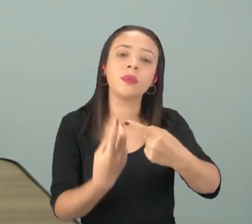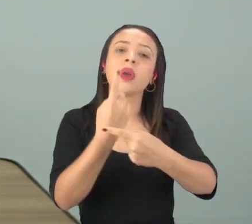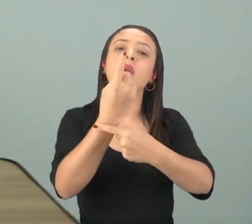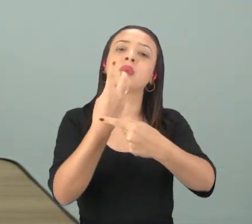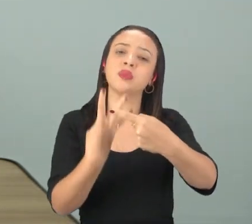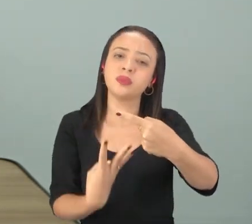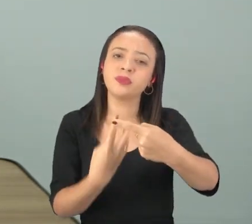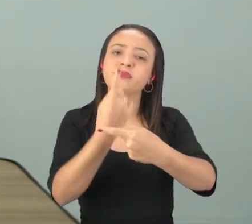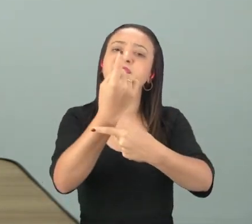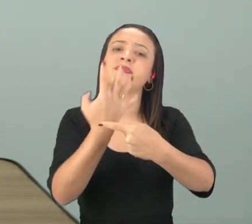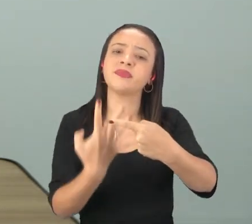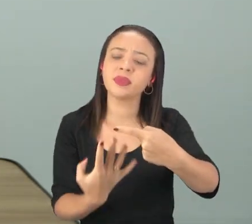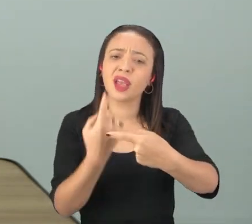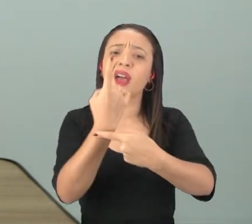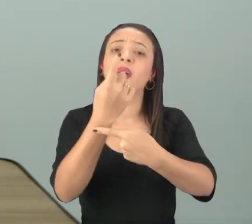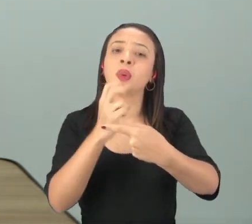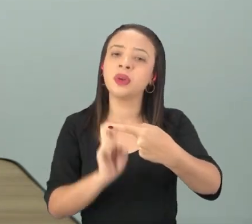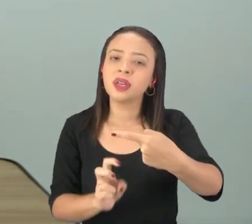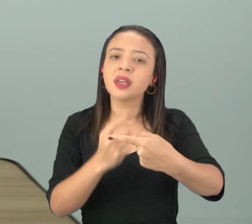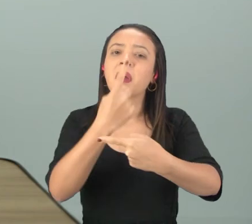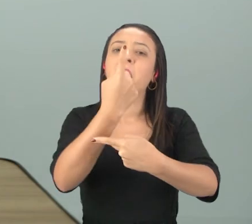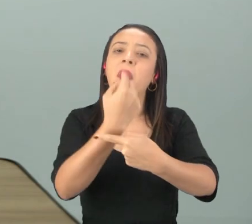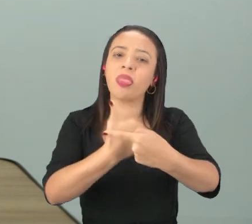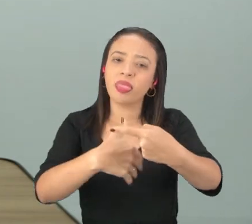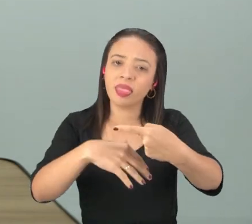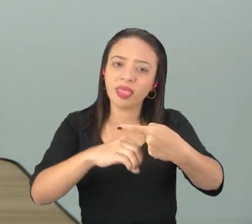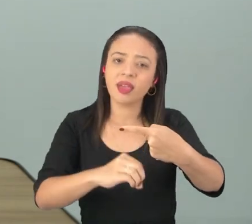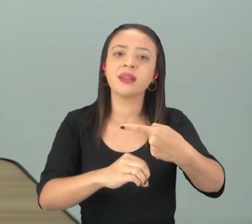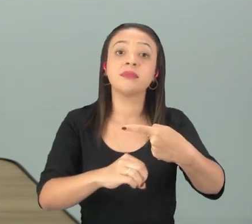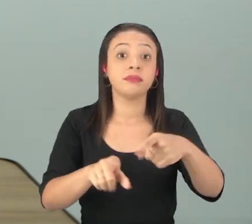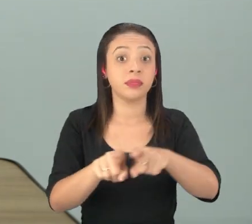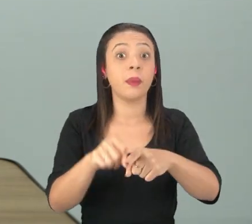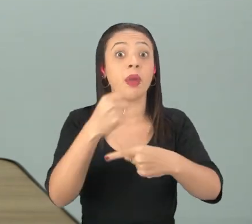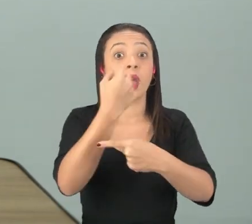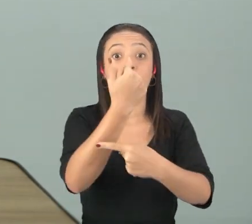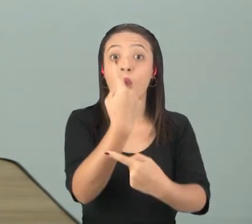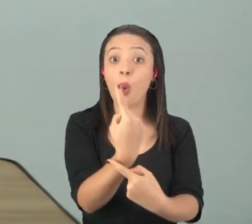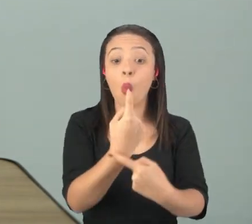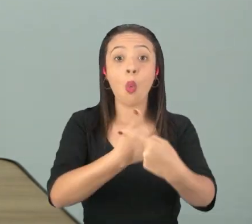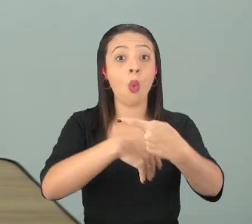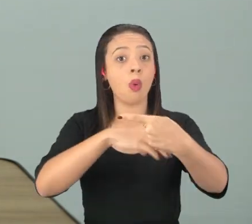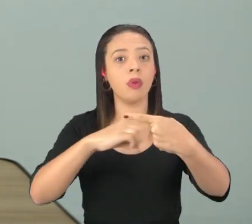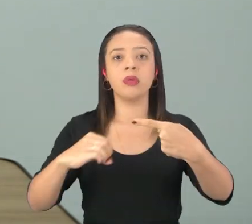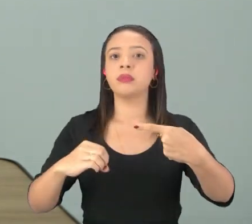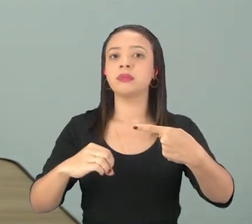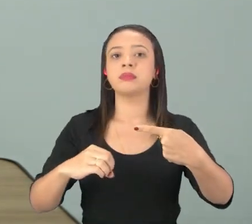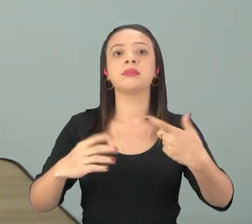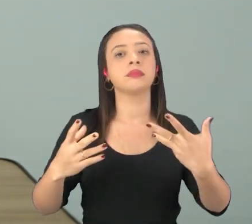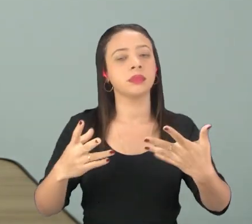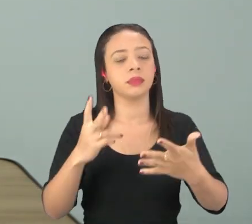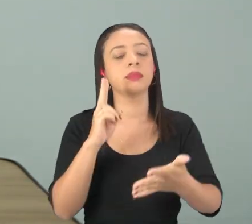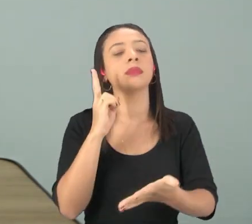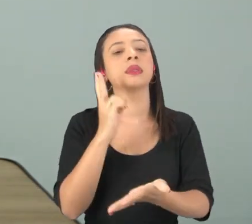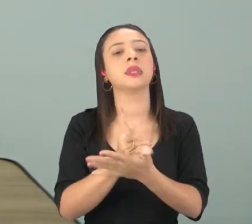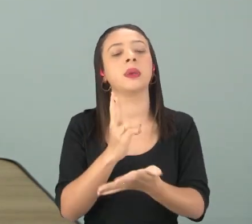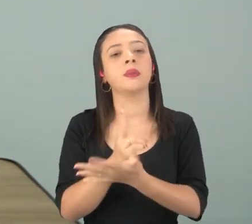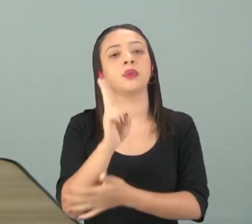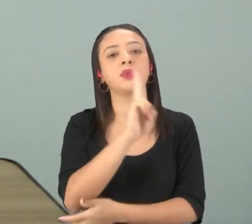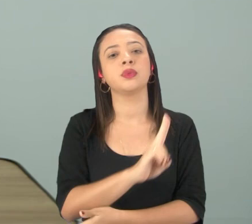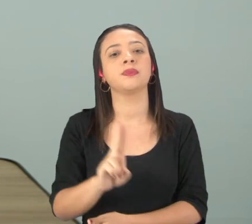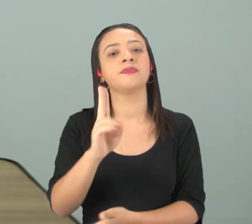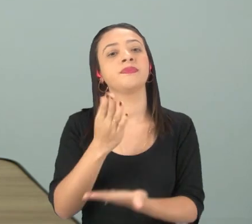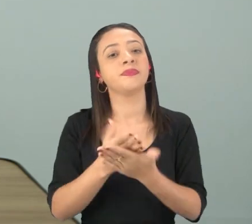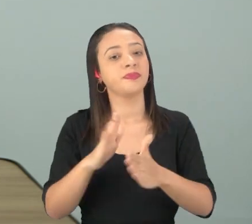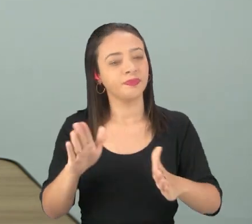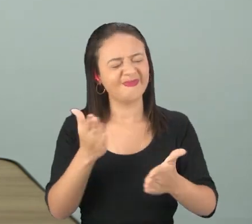terço um quarto um quinto um décimo até um centésimo né são coisas mais usuais e nós